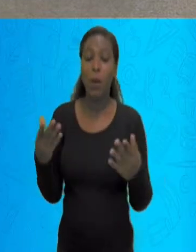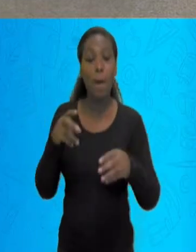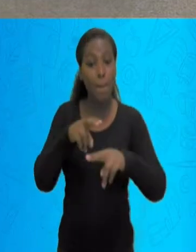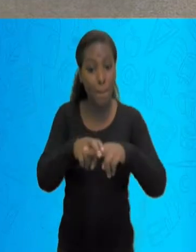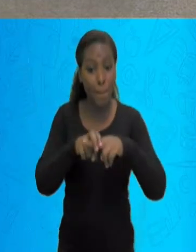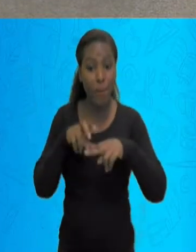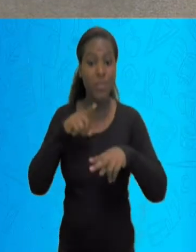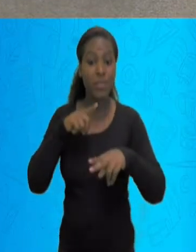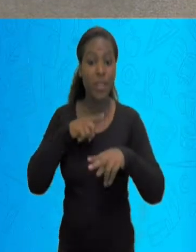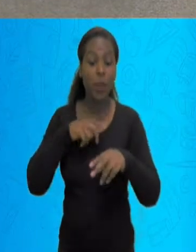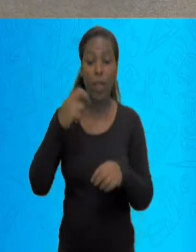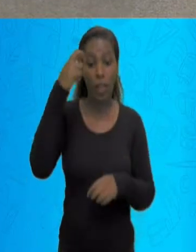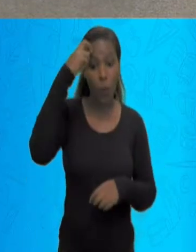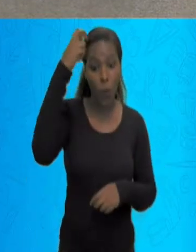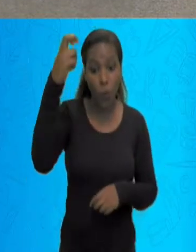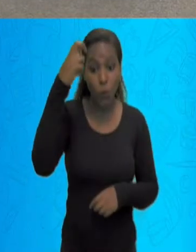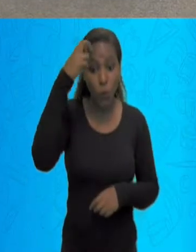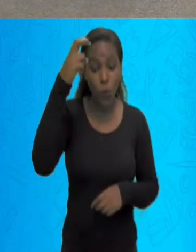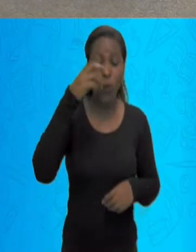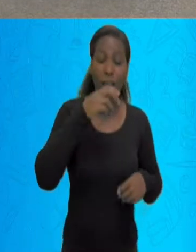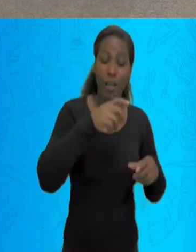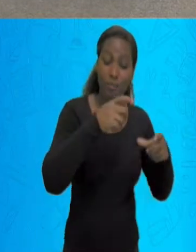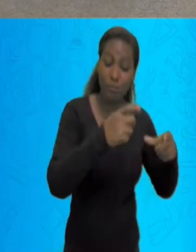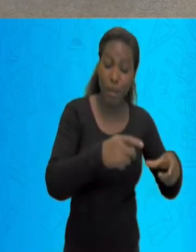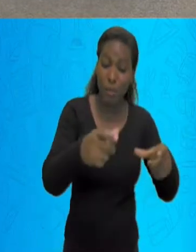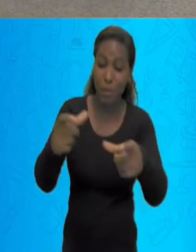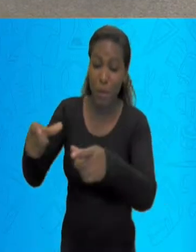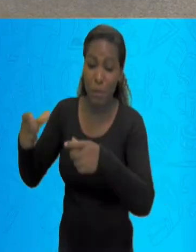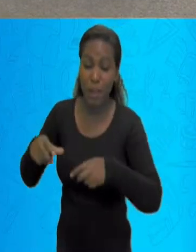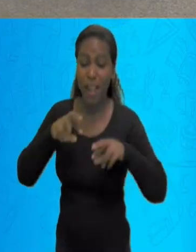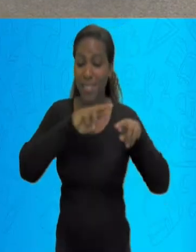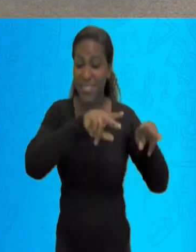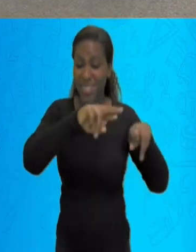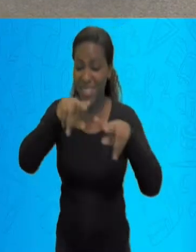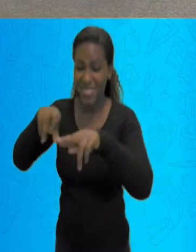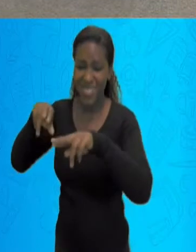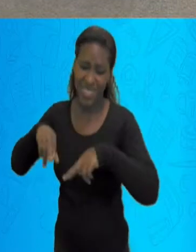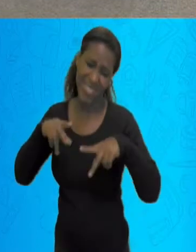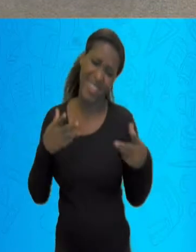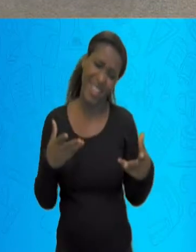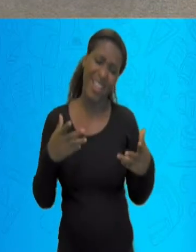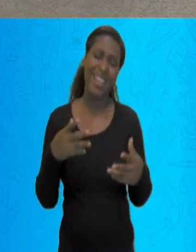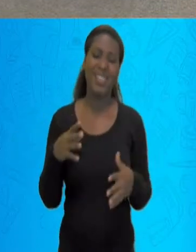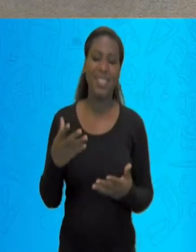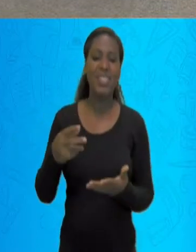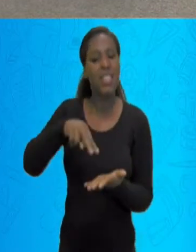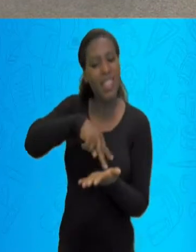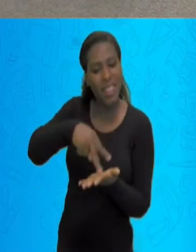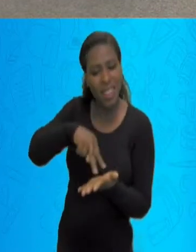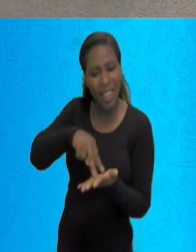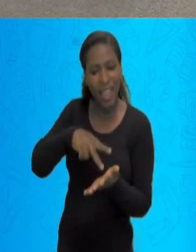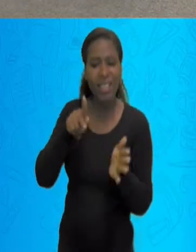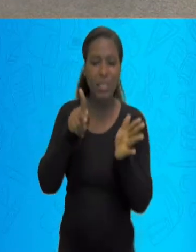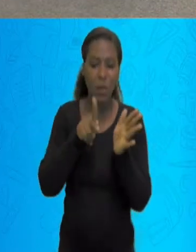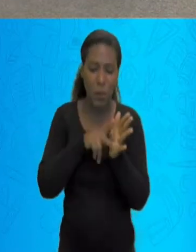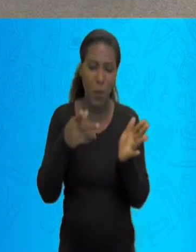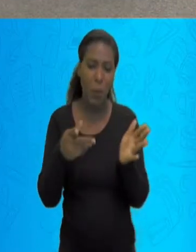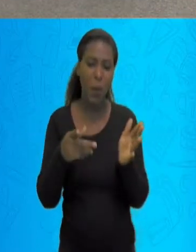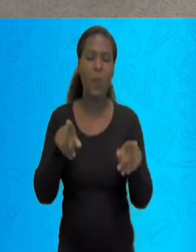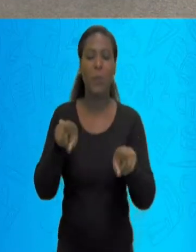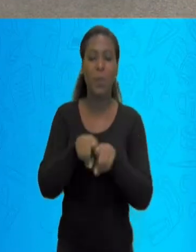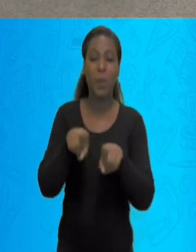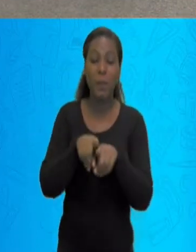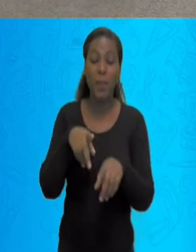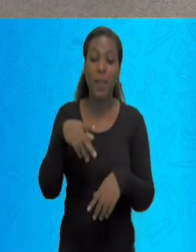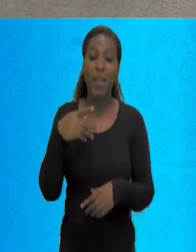cada um com uma cultura diferente, um jeito diferente de se expressar, danças, falas,